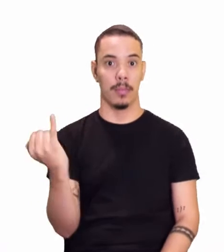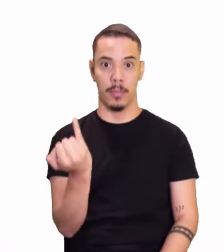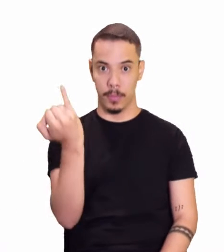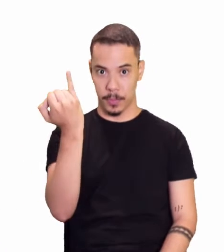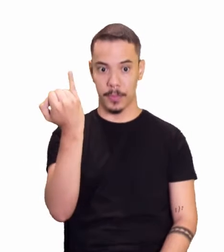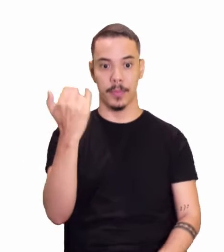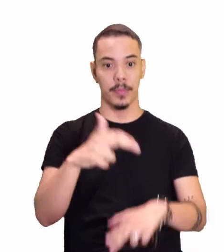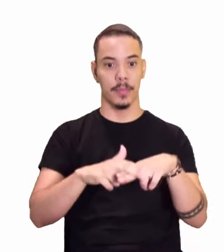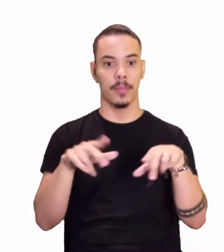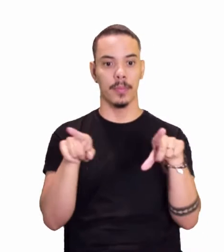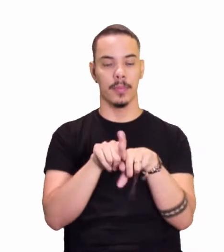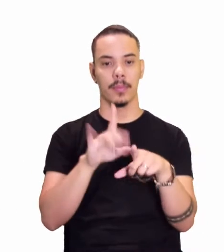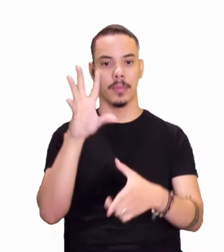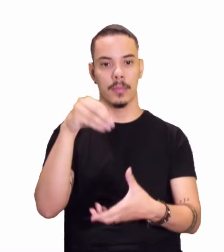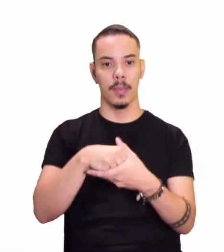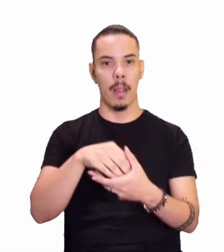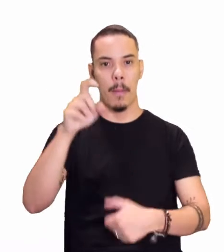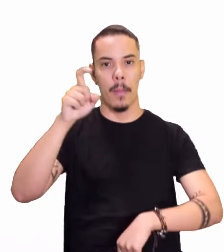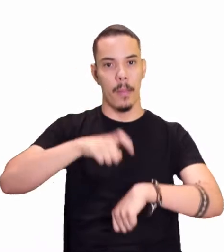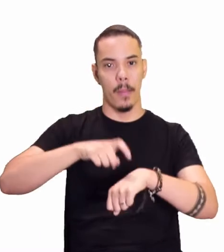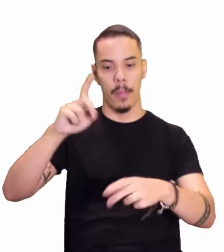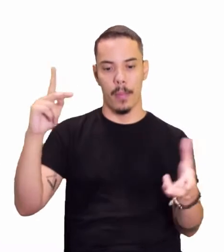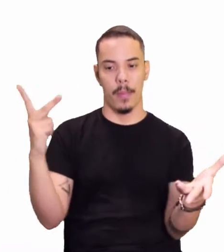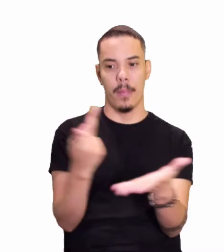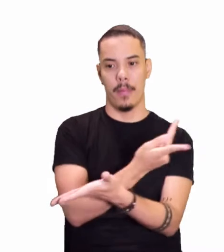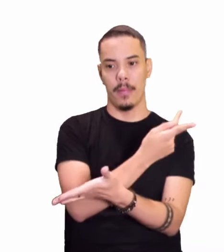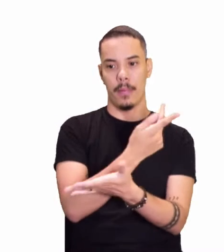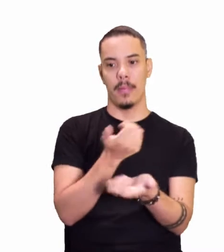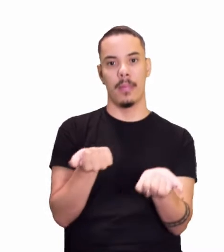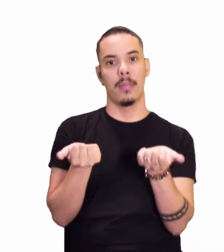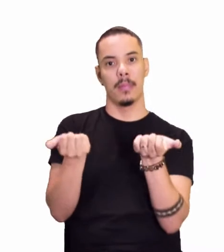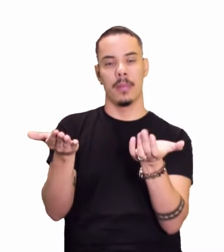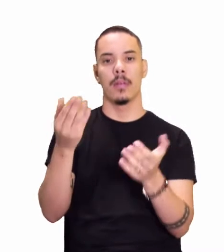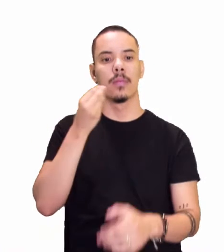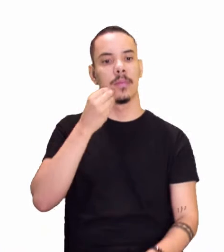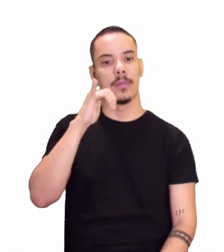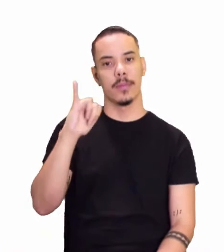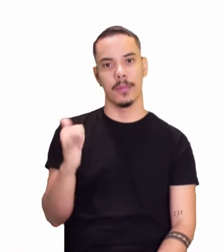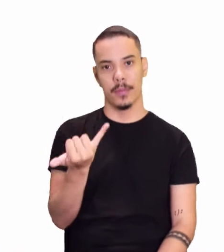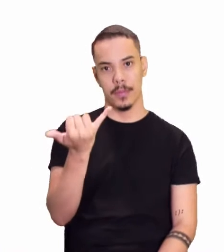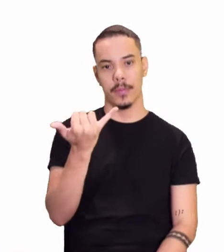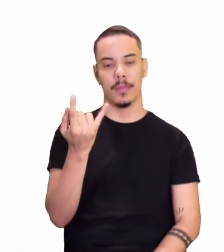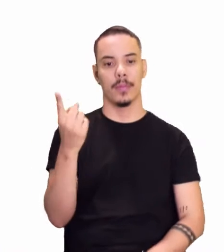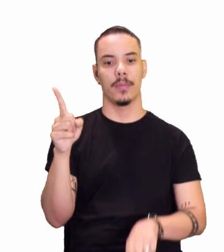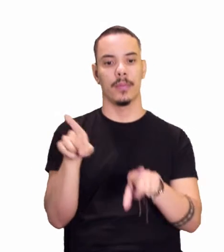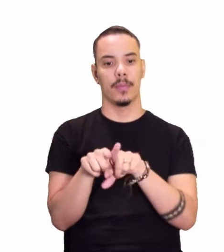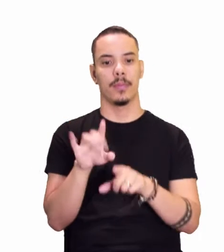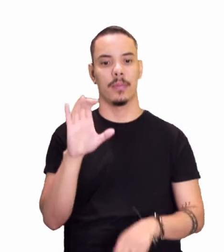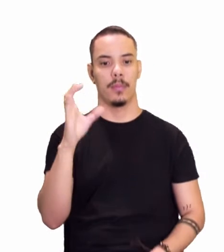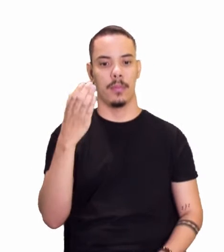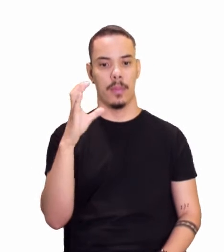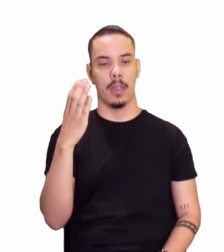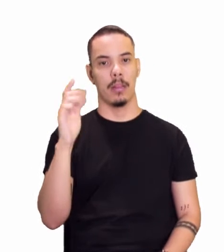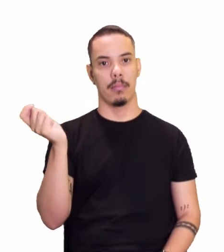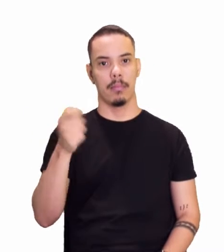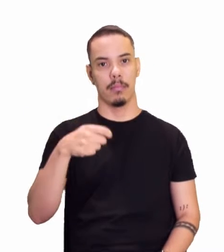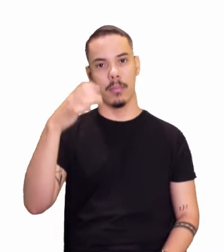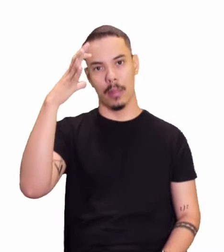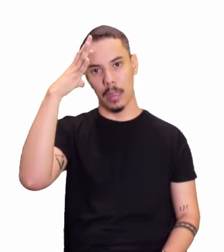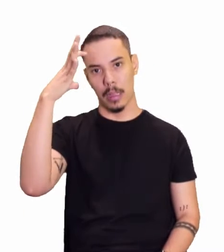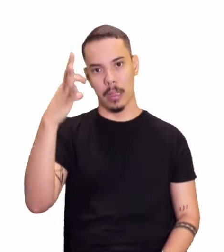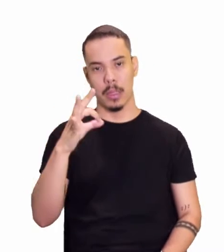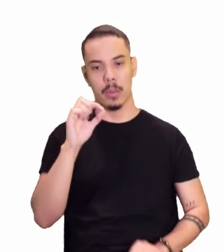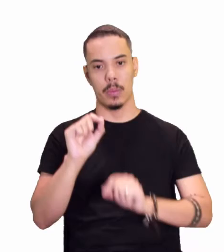isso. Então, é nesse exato momento que se dá essa oportunidade. Essa ciência, né, chega-se a entender